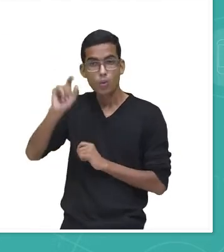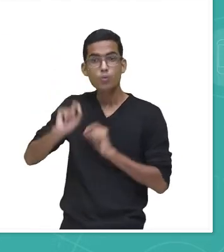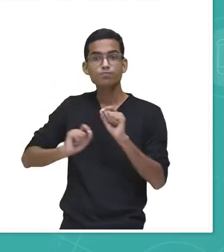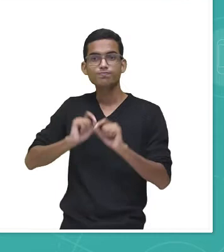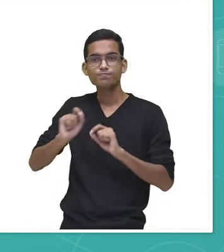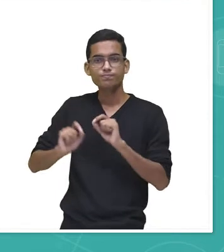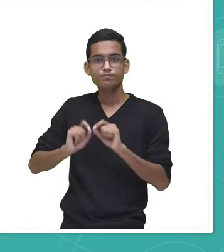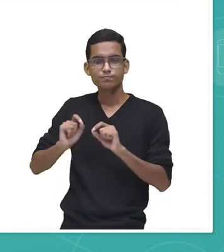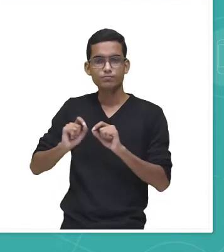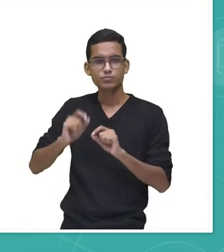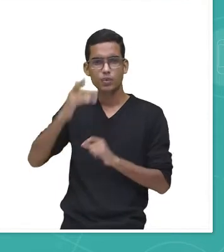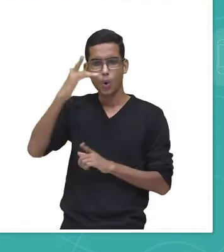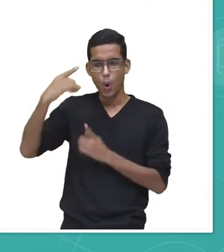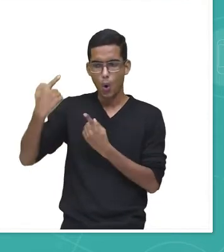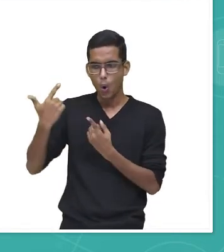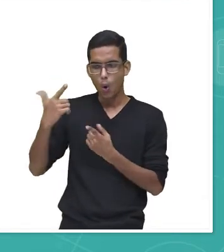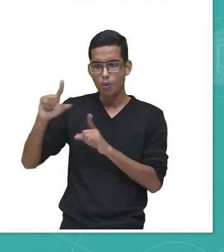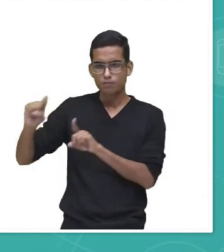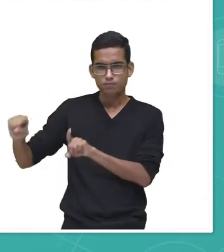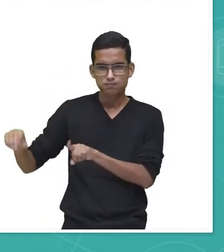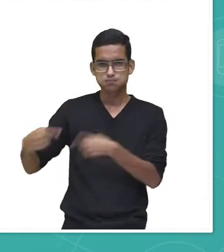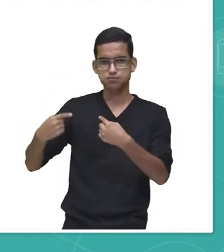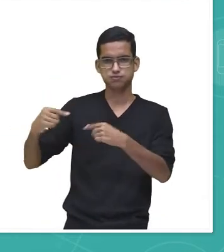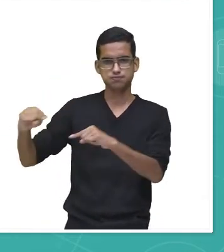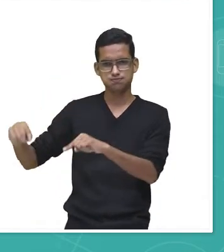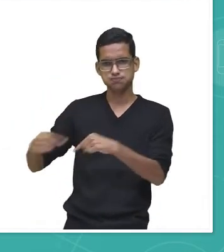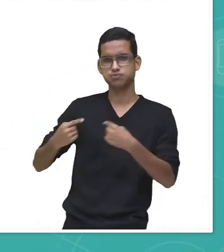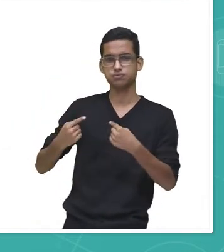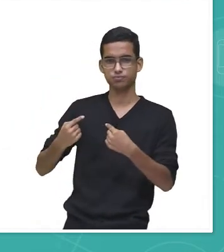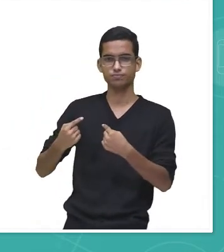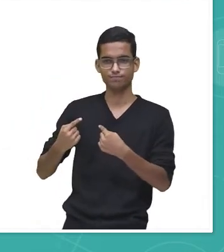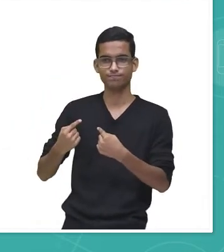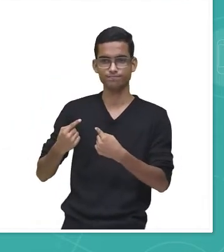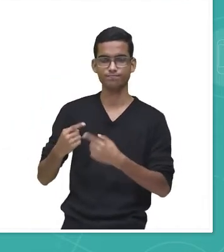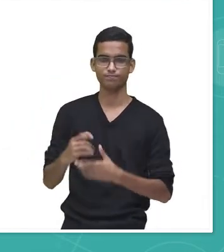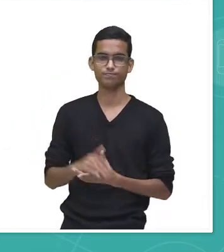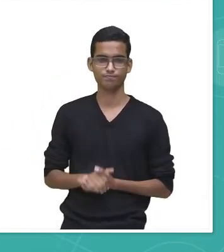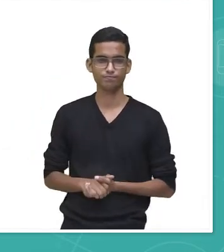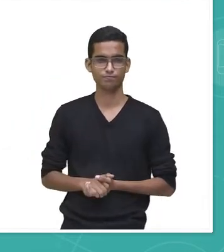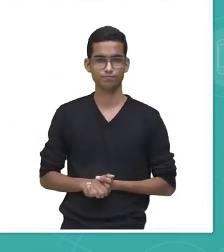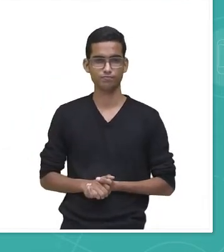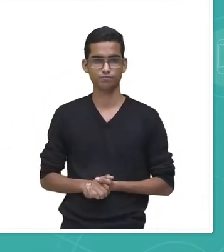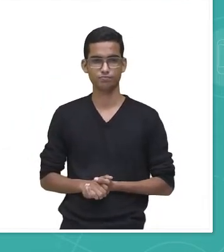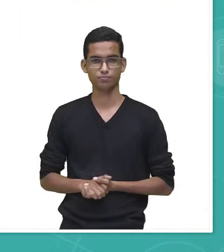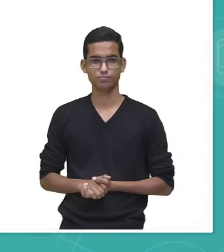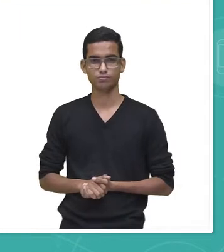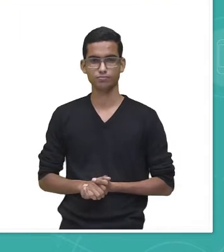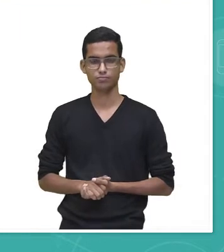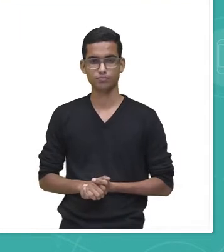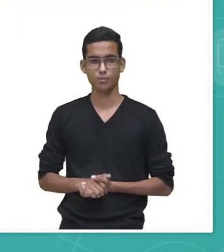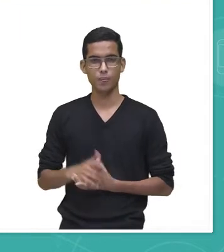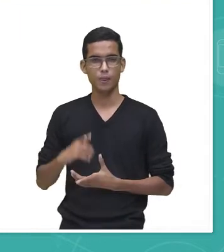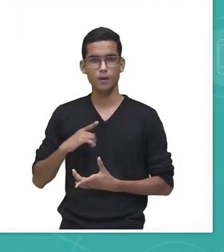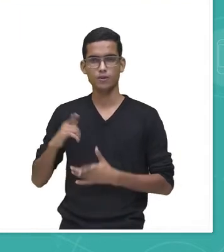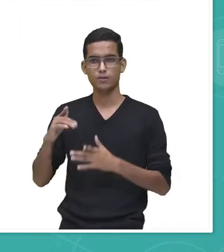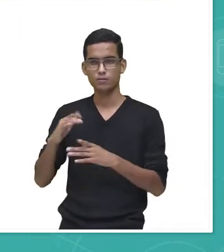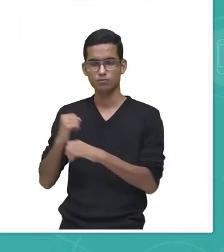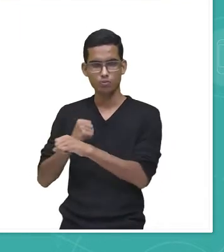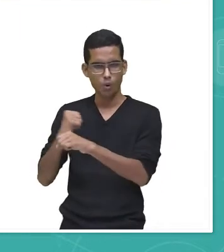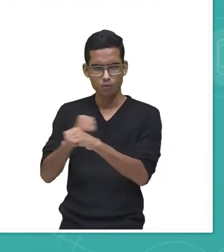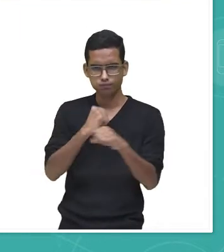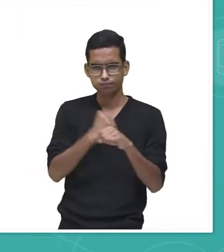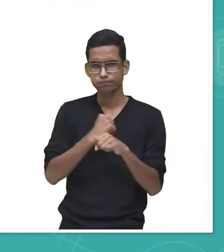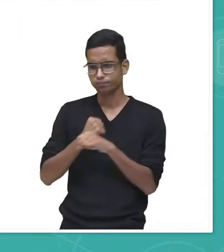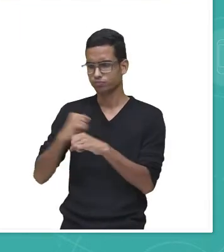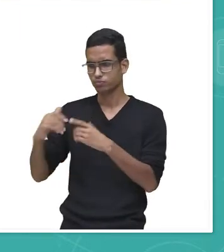o núcleo do feudo. Quando eu vou fechar, vou murar aquele meu território, eu estou determinando que aquela área